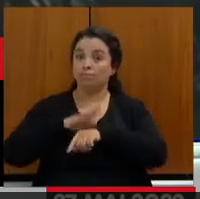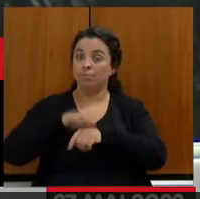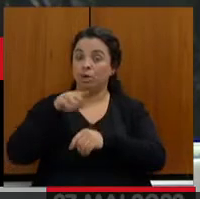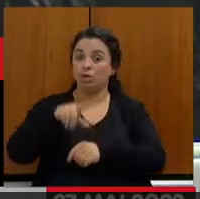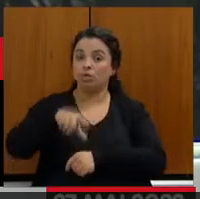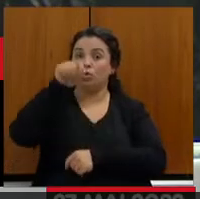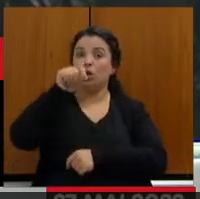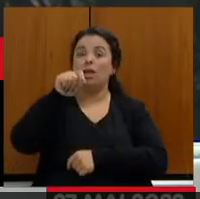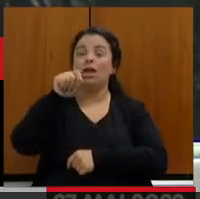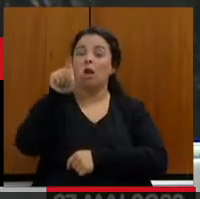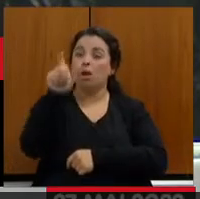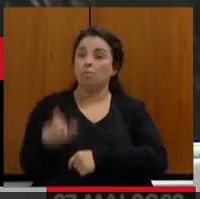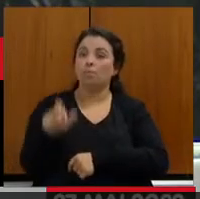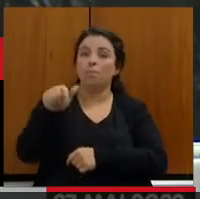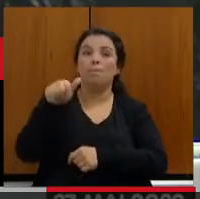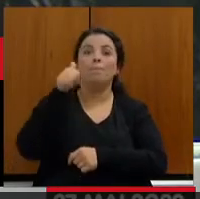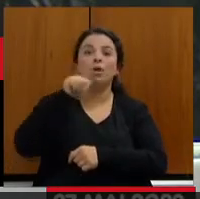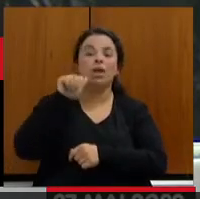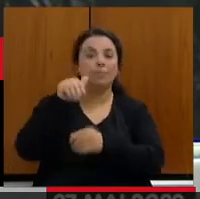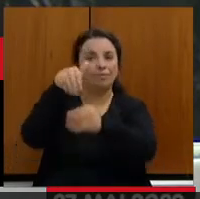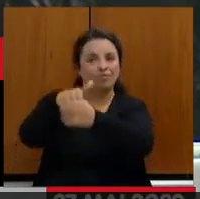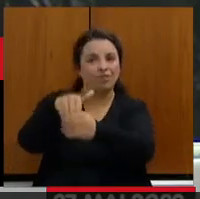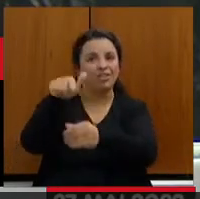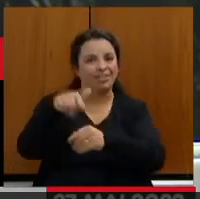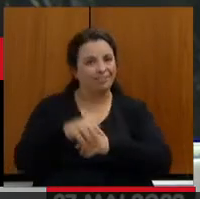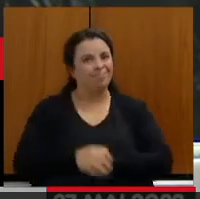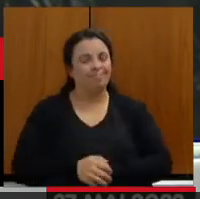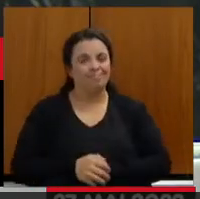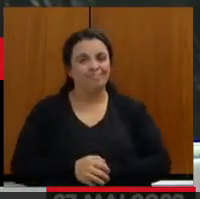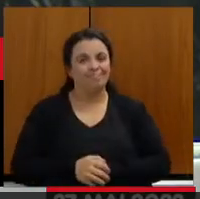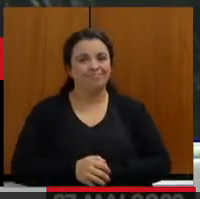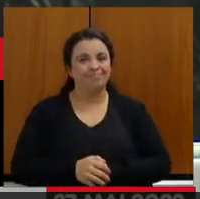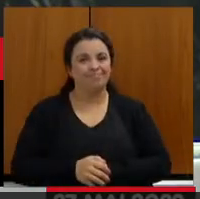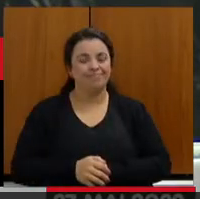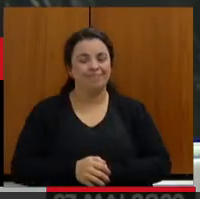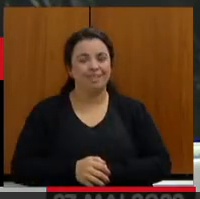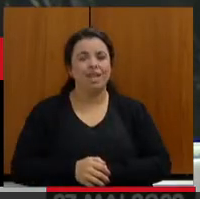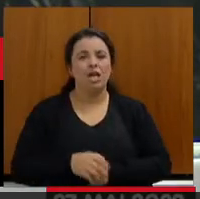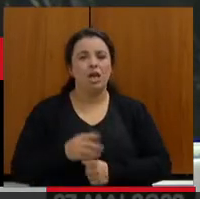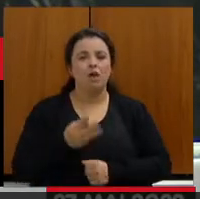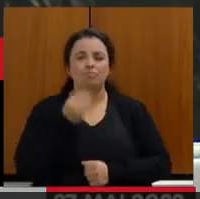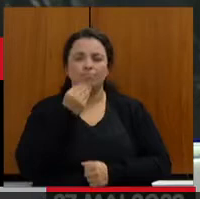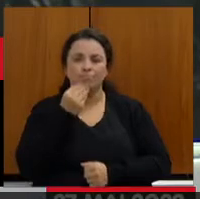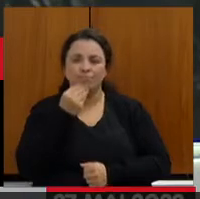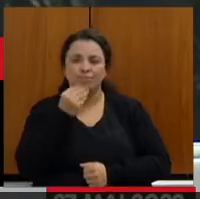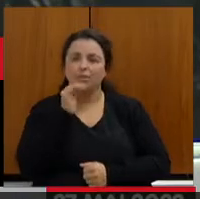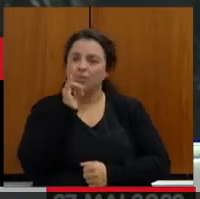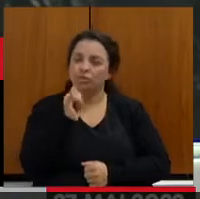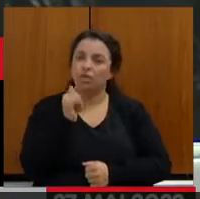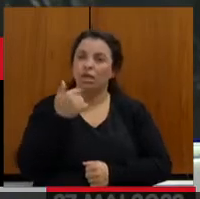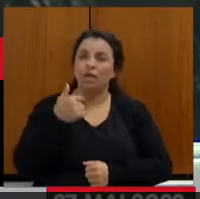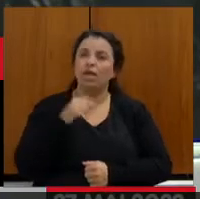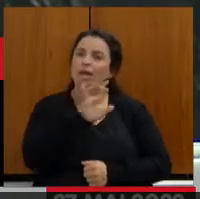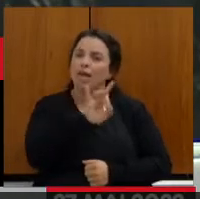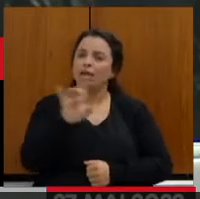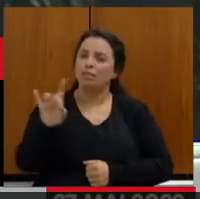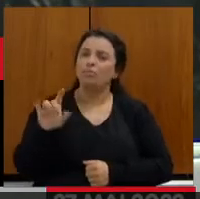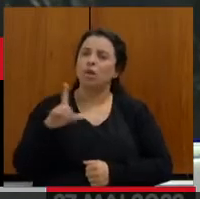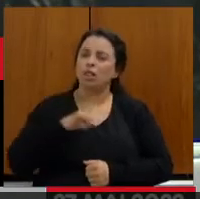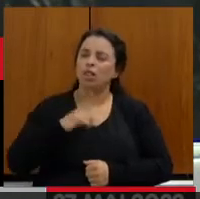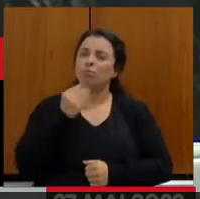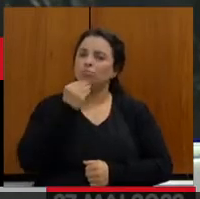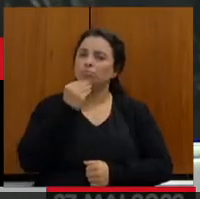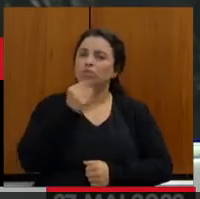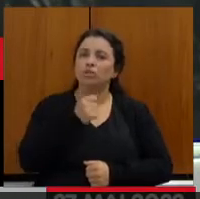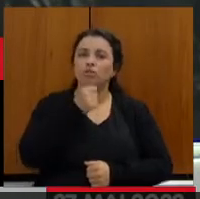voto feminino quero aproveitar aqui e dizer que vamos ouvir cada uma de vocês o decorrer da nossa plenária